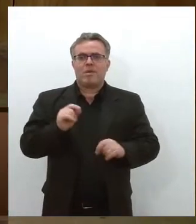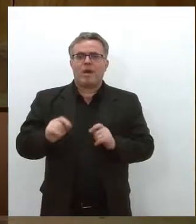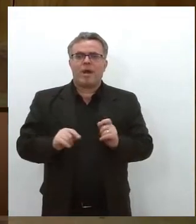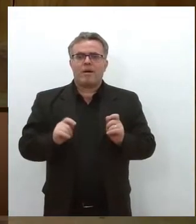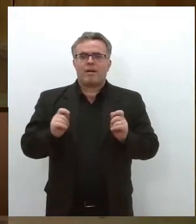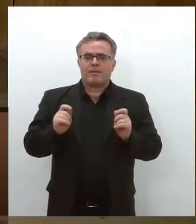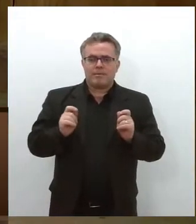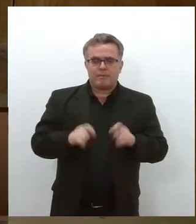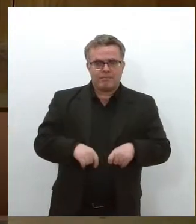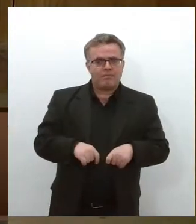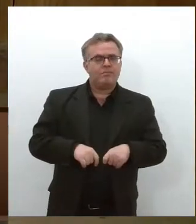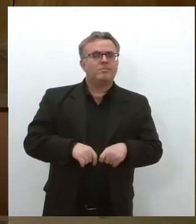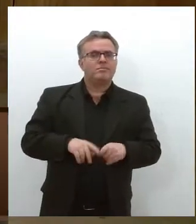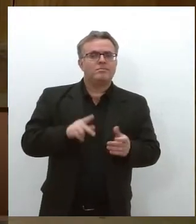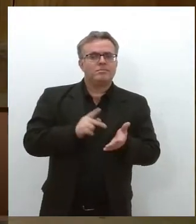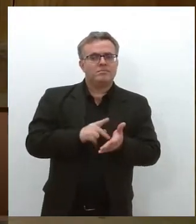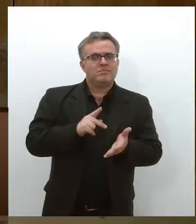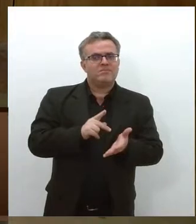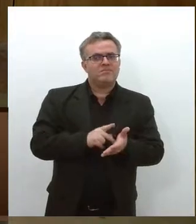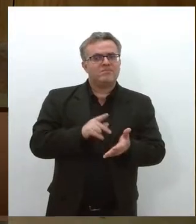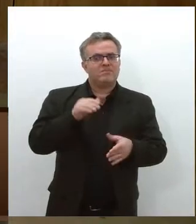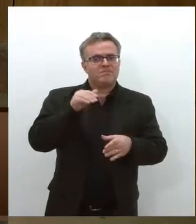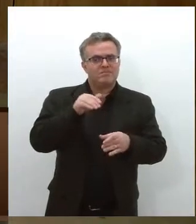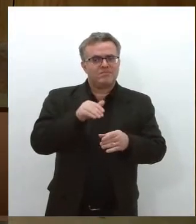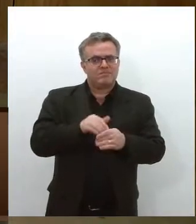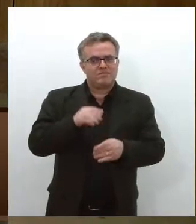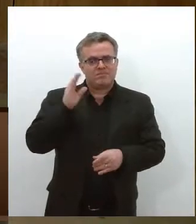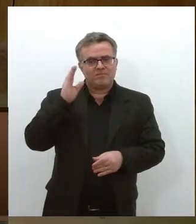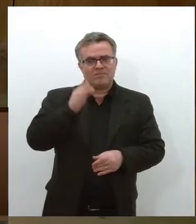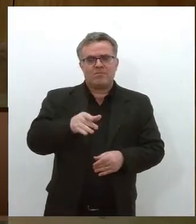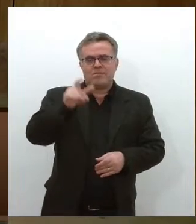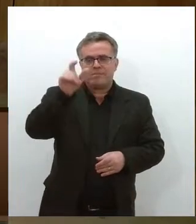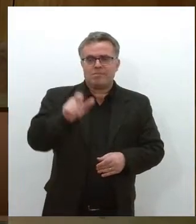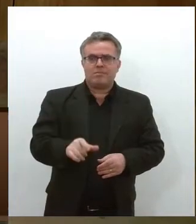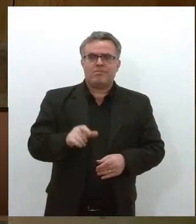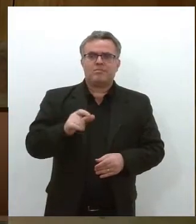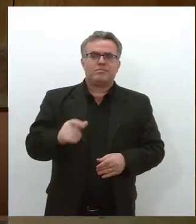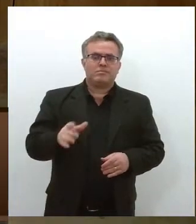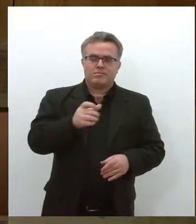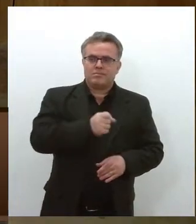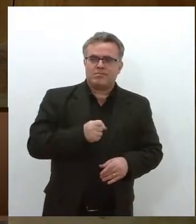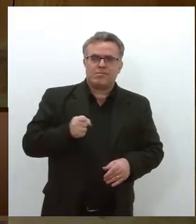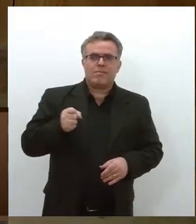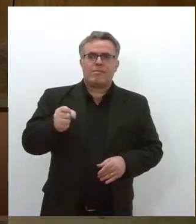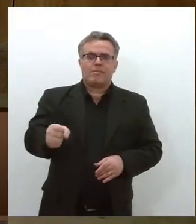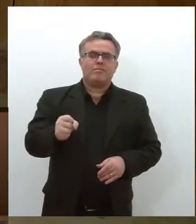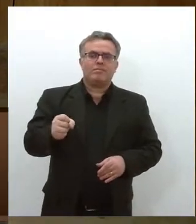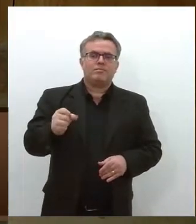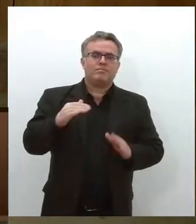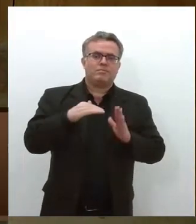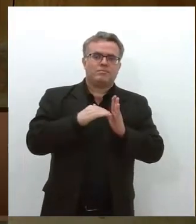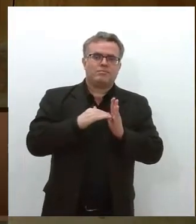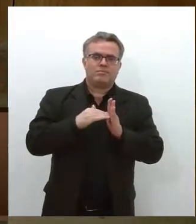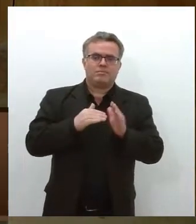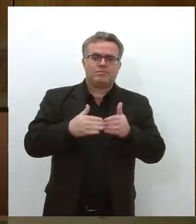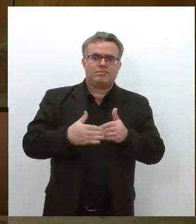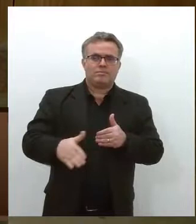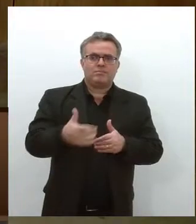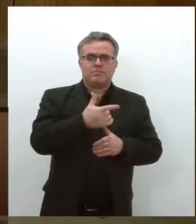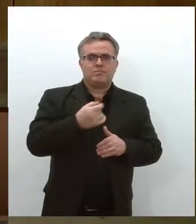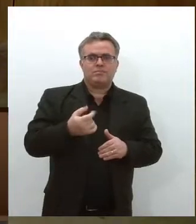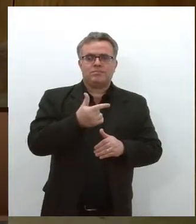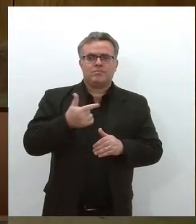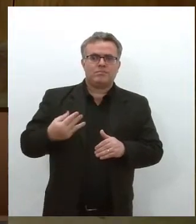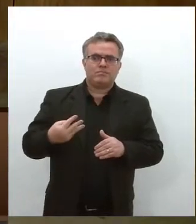eleitas com votos direcionados para elas, para a Câmara Federal, assim, agora, a partir de 2023, a gente vai ter,